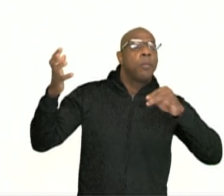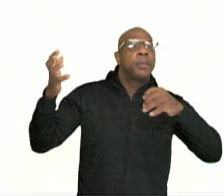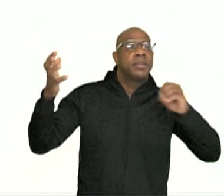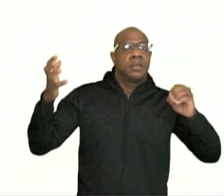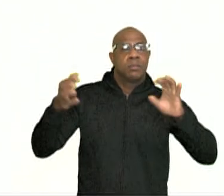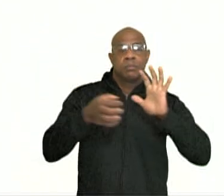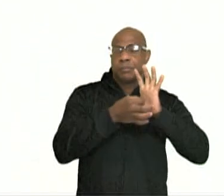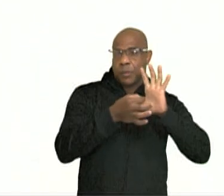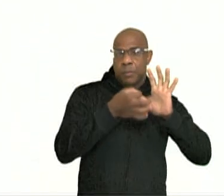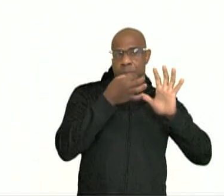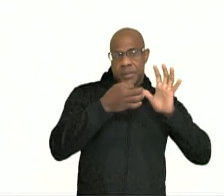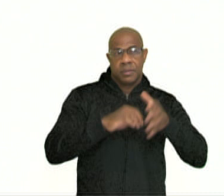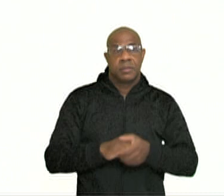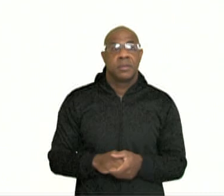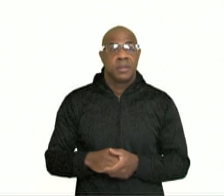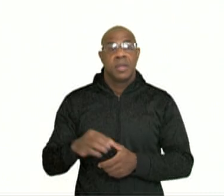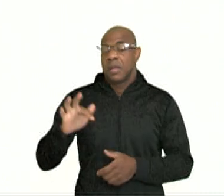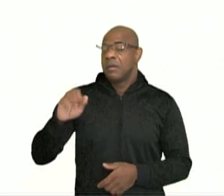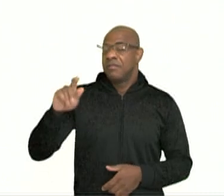precisa ter uma